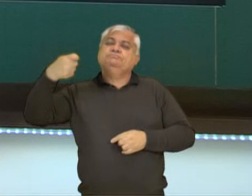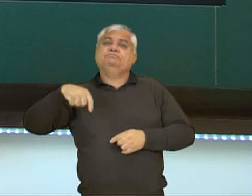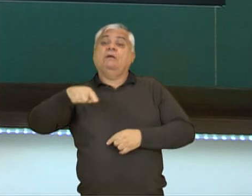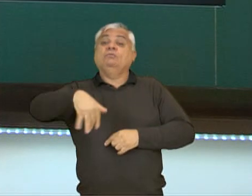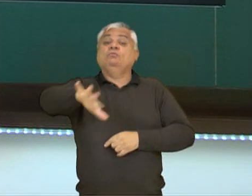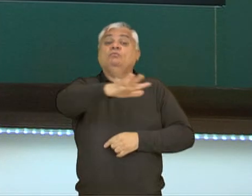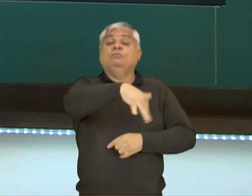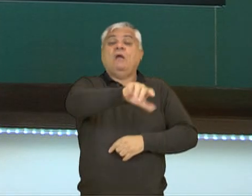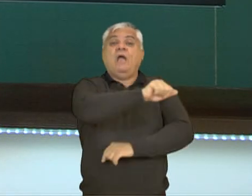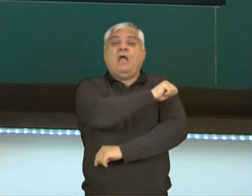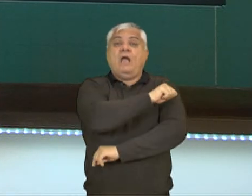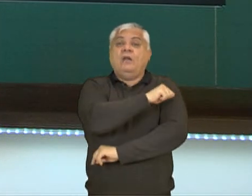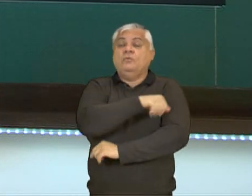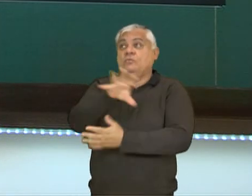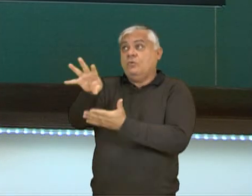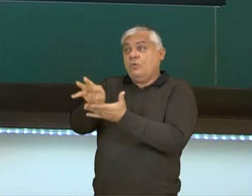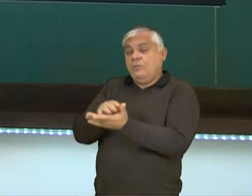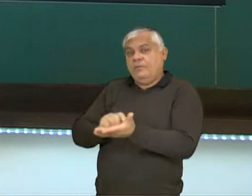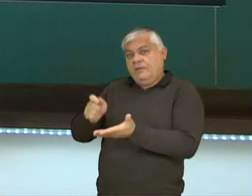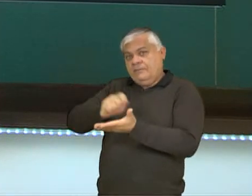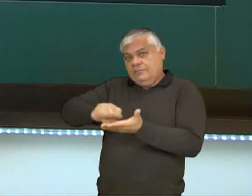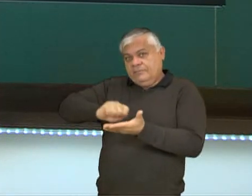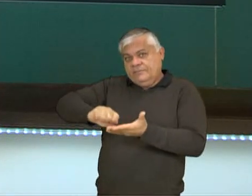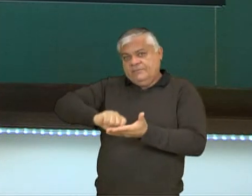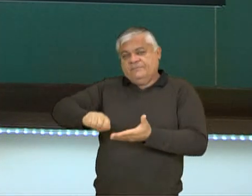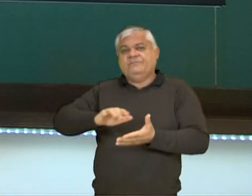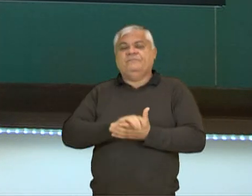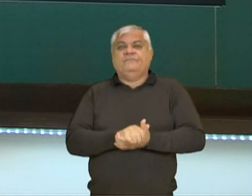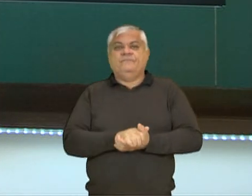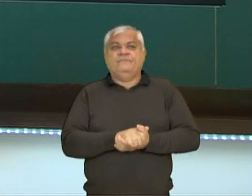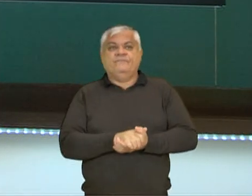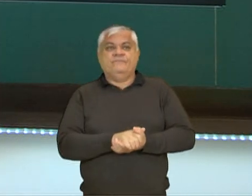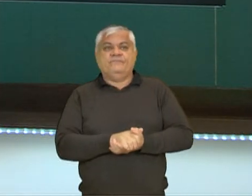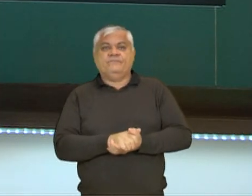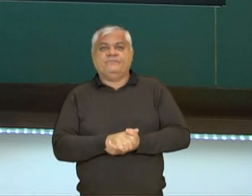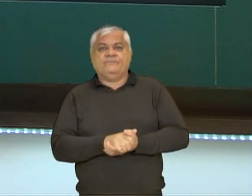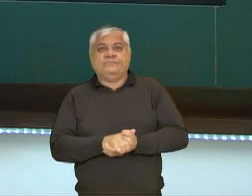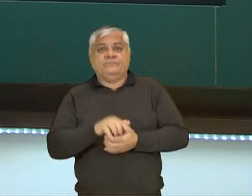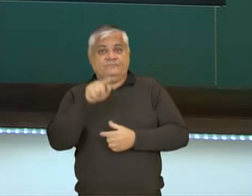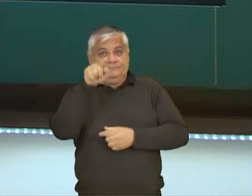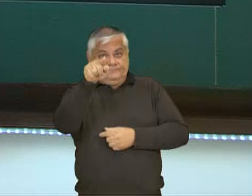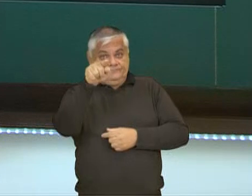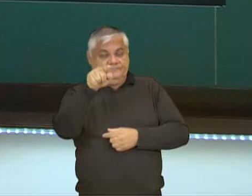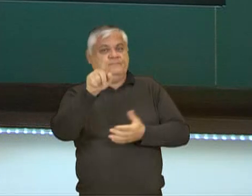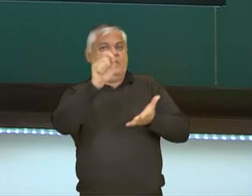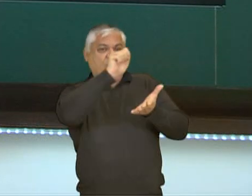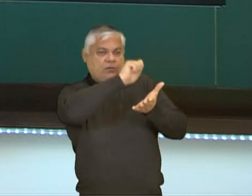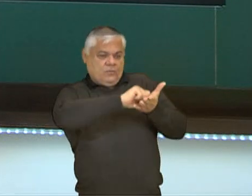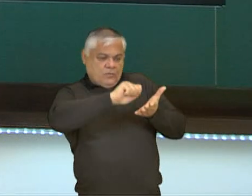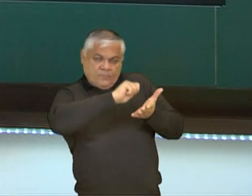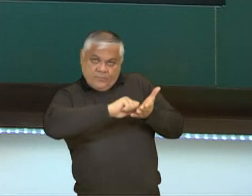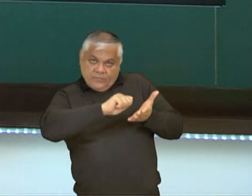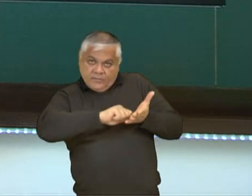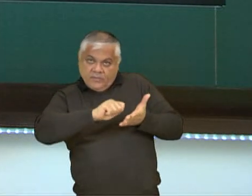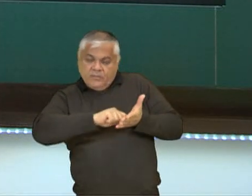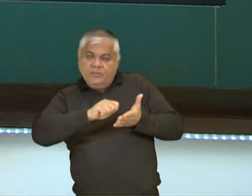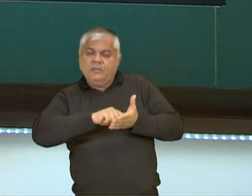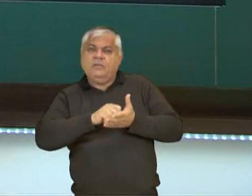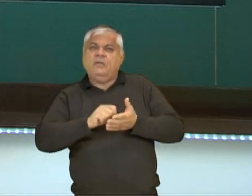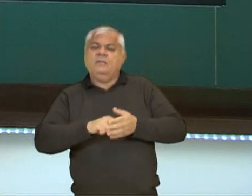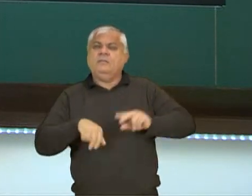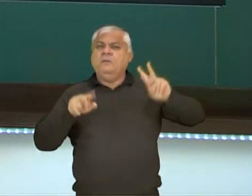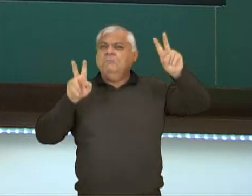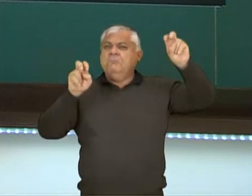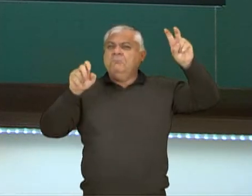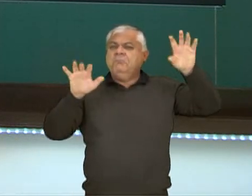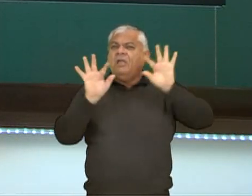seus cadernos. Você já vai fazer isso daqui a pouco. Então, eu vou pedir para você copiar, analisar essa frase aqui, ó,